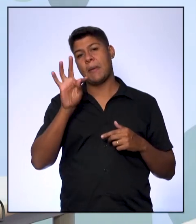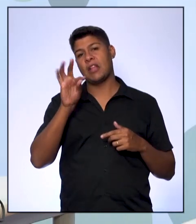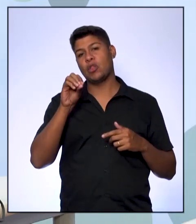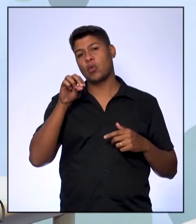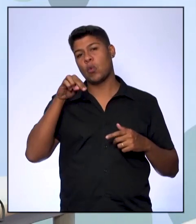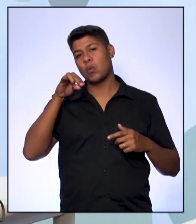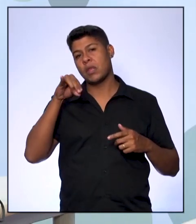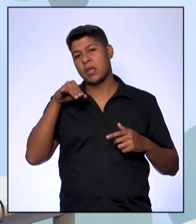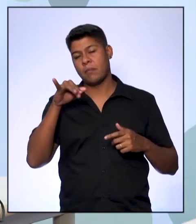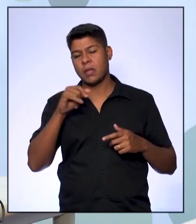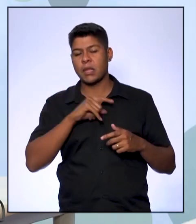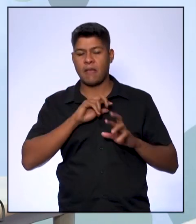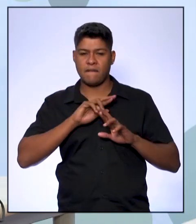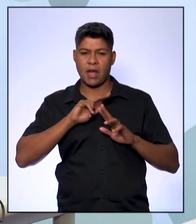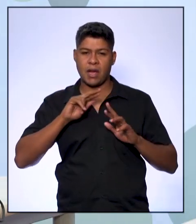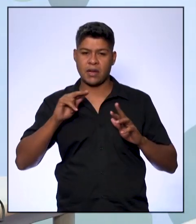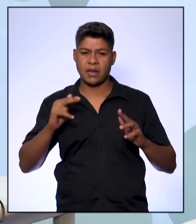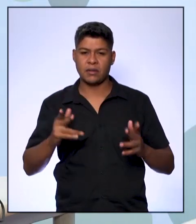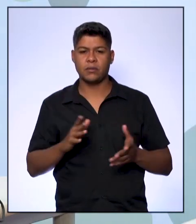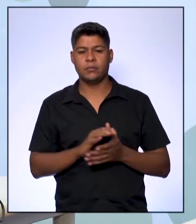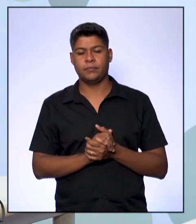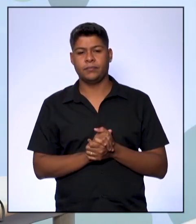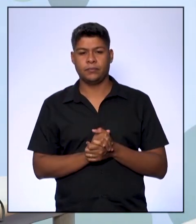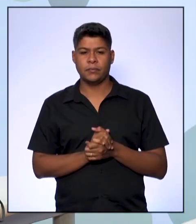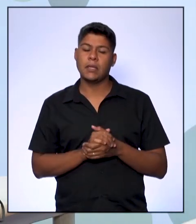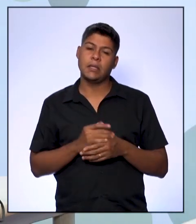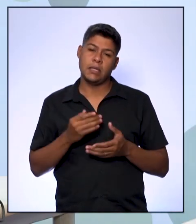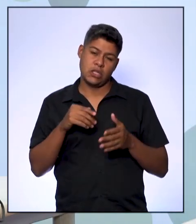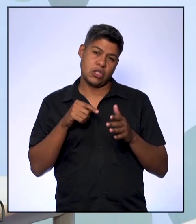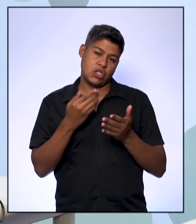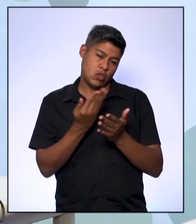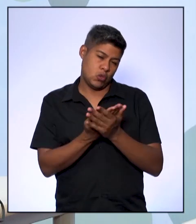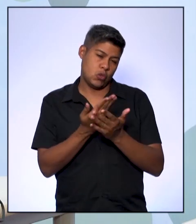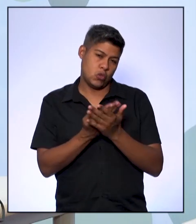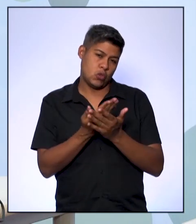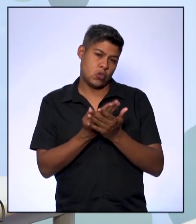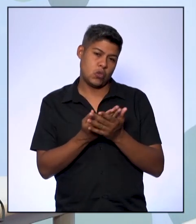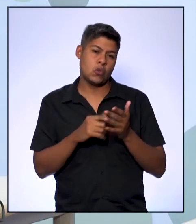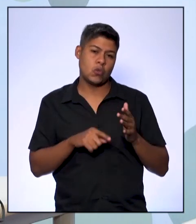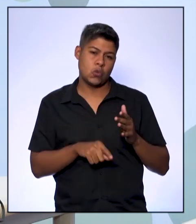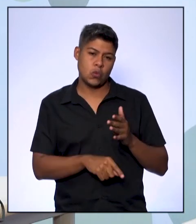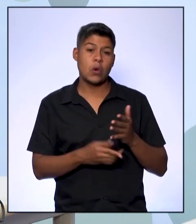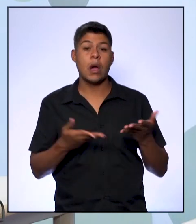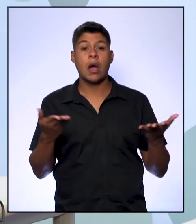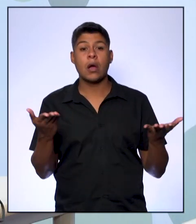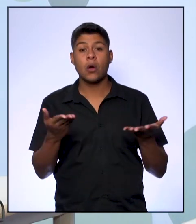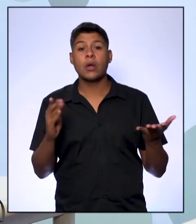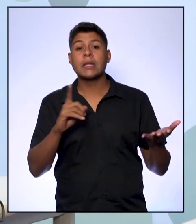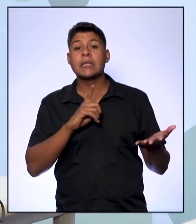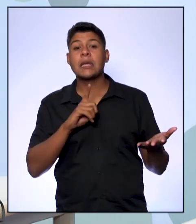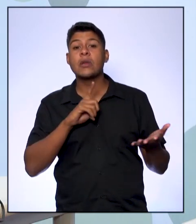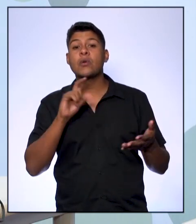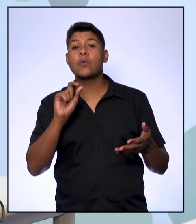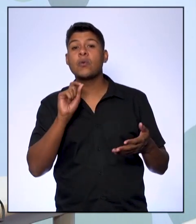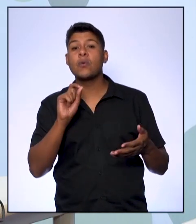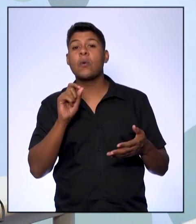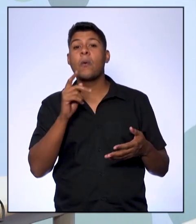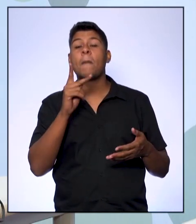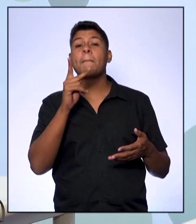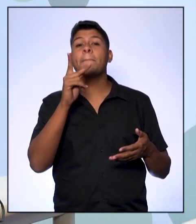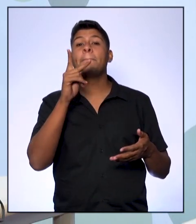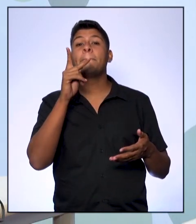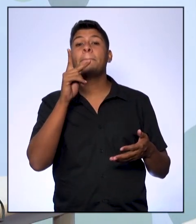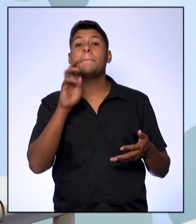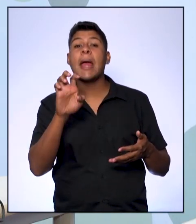os exemplos mais variados mais variados tá e assim você a profunda o estudo de metonímia agora nós temos o pé